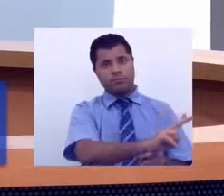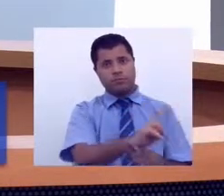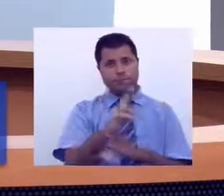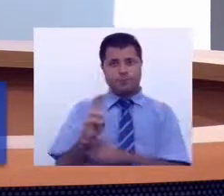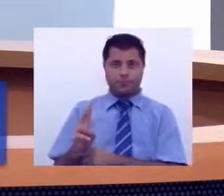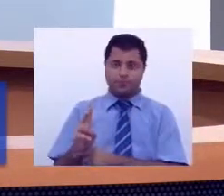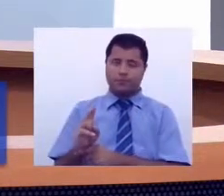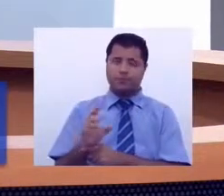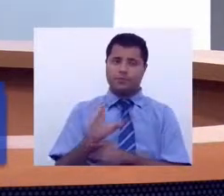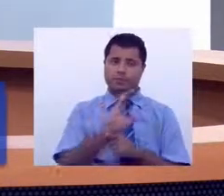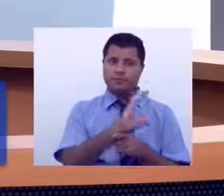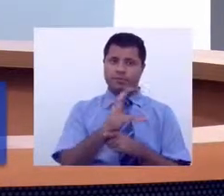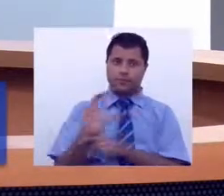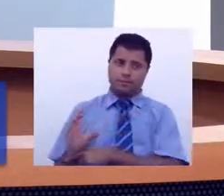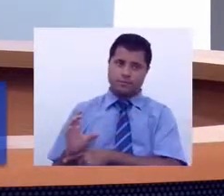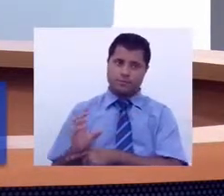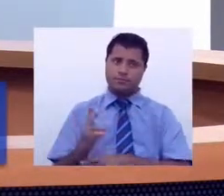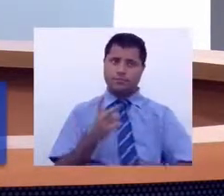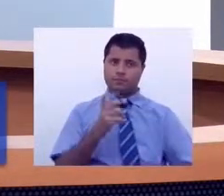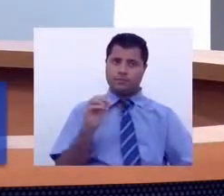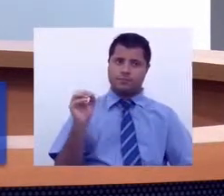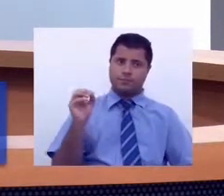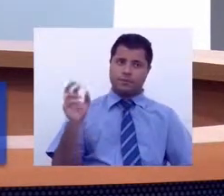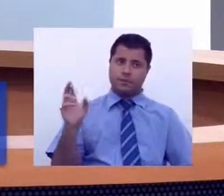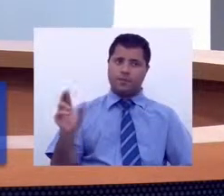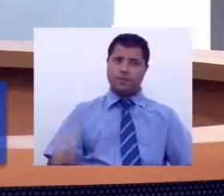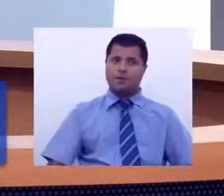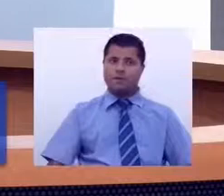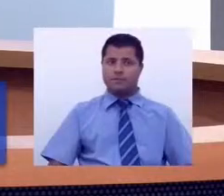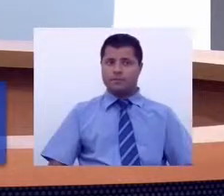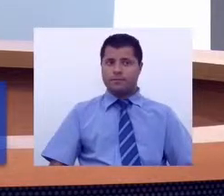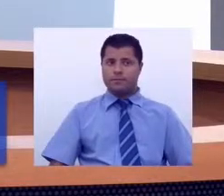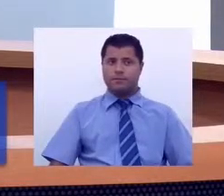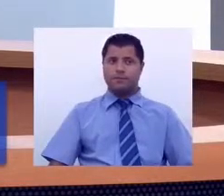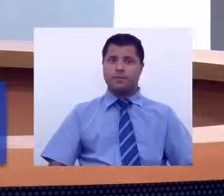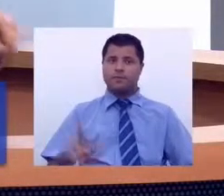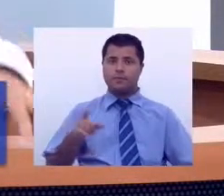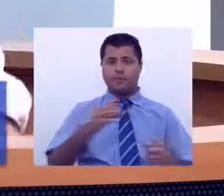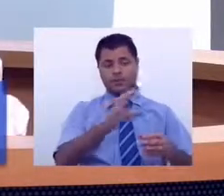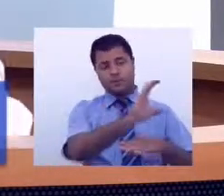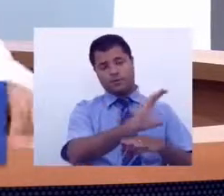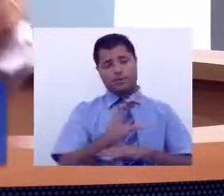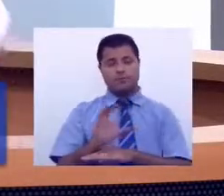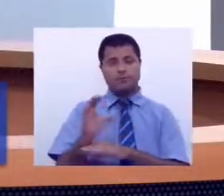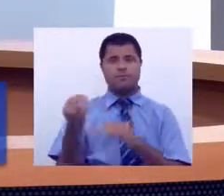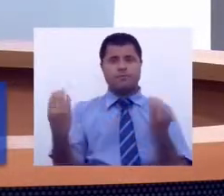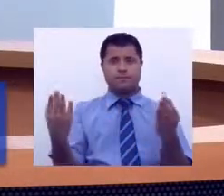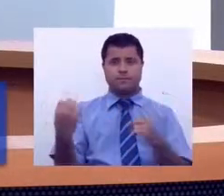para o hospital Estela Maris, para a construção de